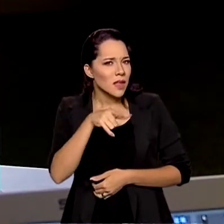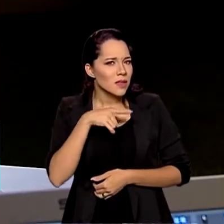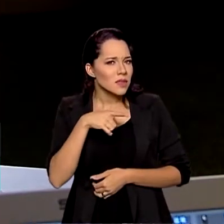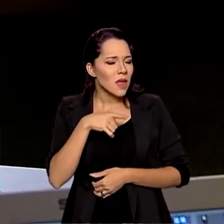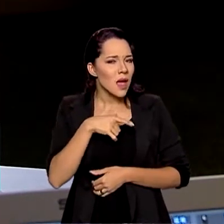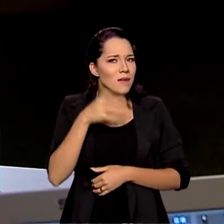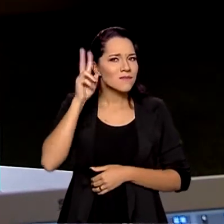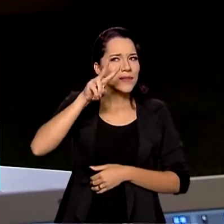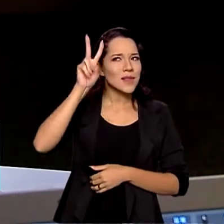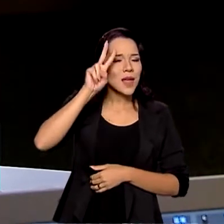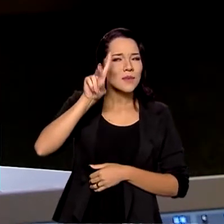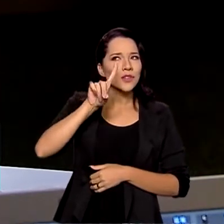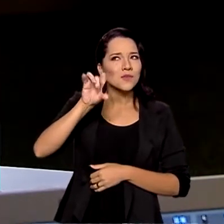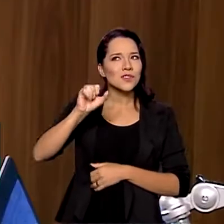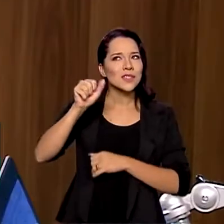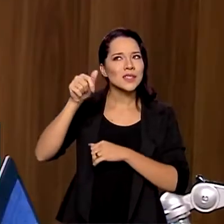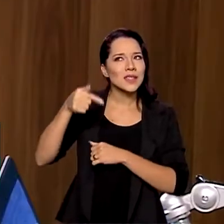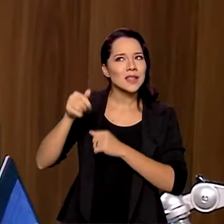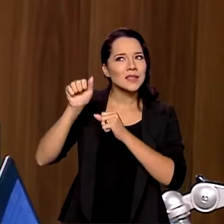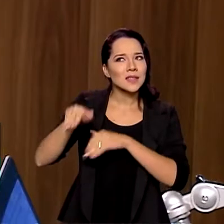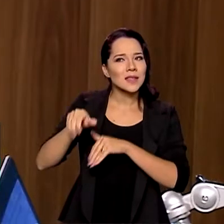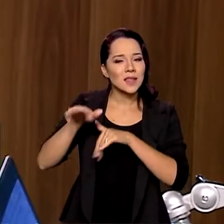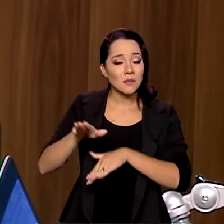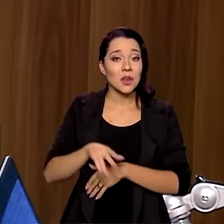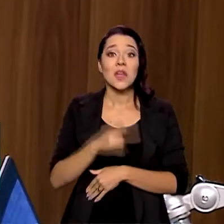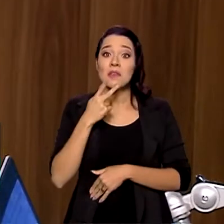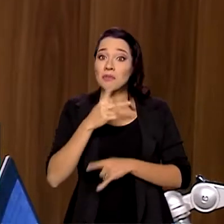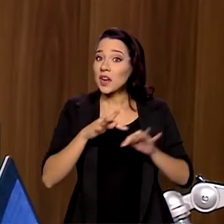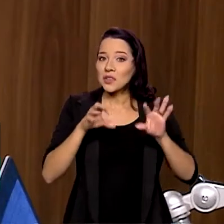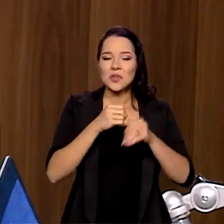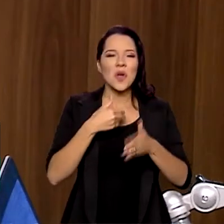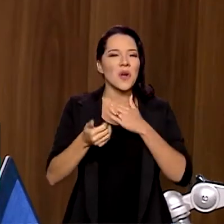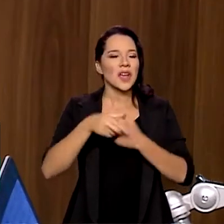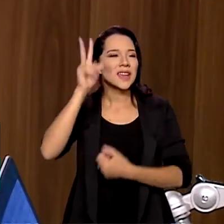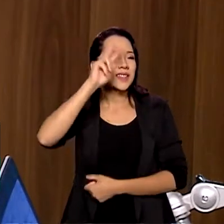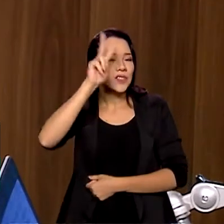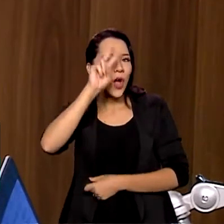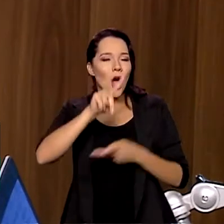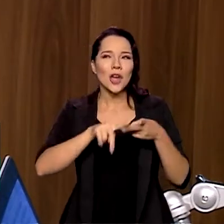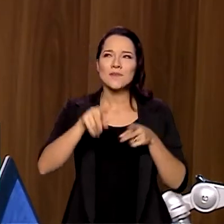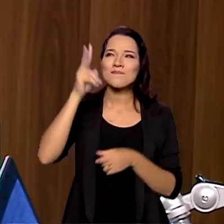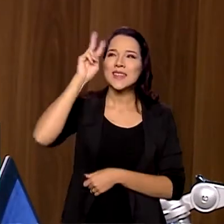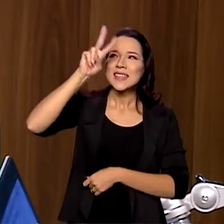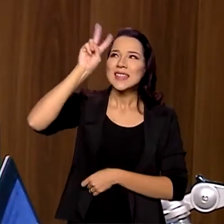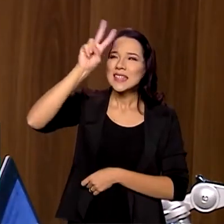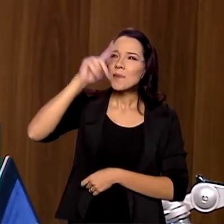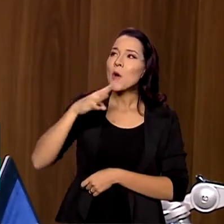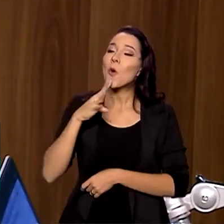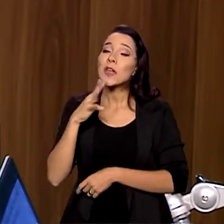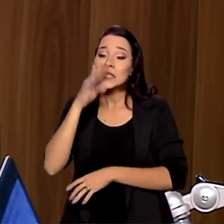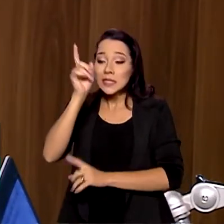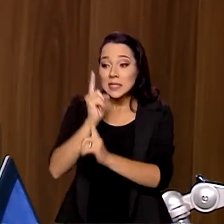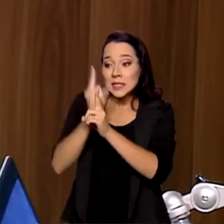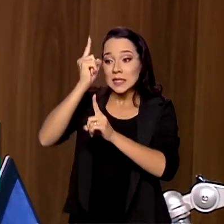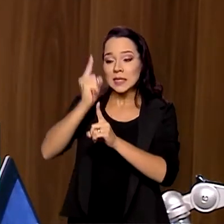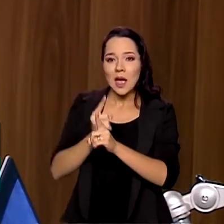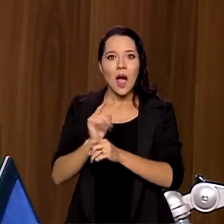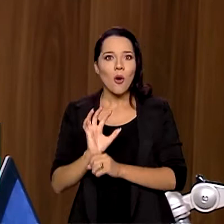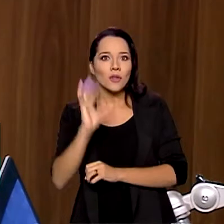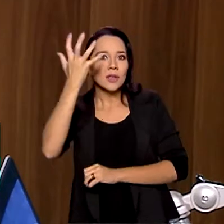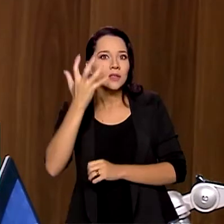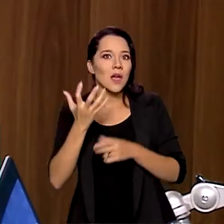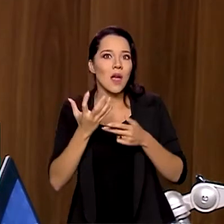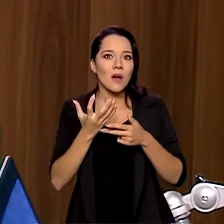alguma recordação sobre a data. Pois é, e vale tudo, né, Miguelzinho? Qualquer história, alguma memória, conheceu alguém, aconteceu alguma coisa,